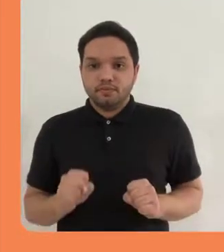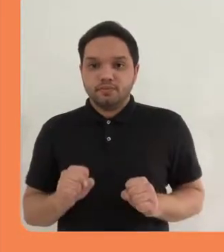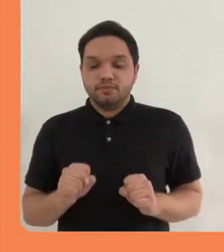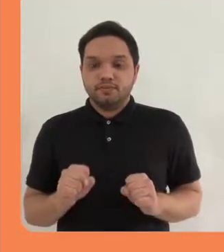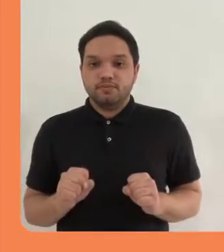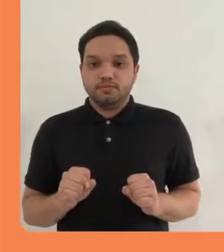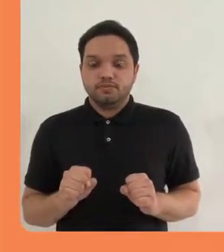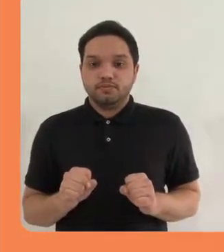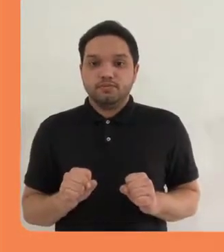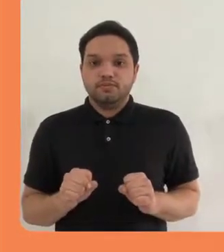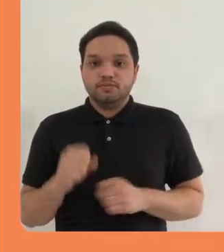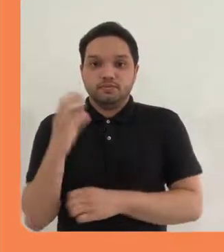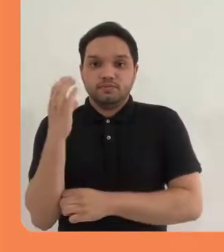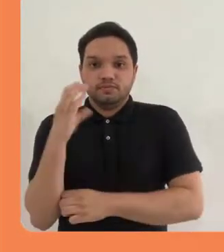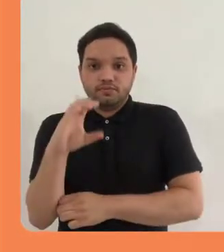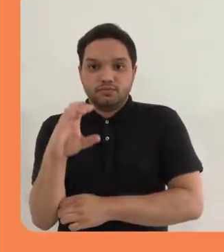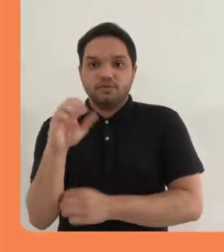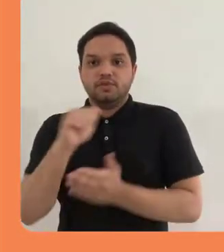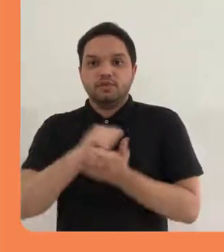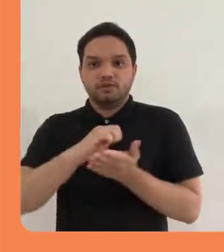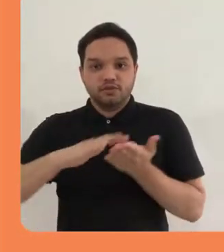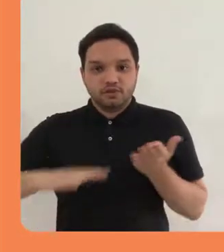aluno.